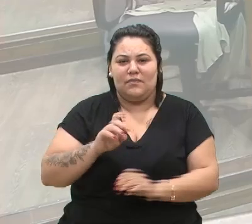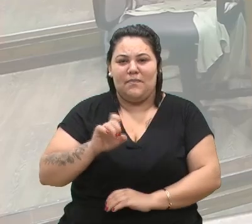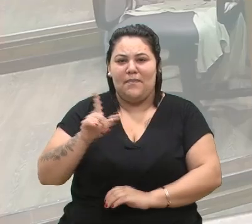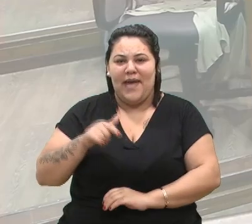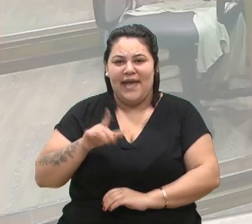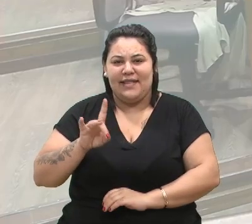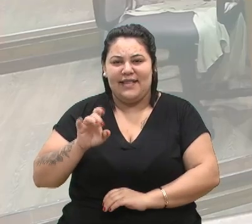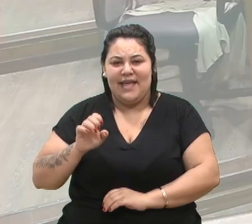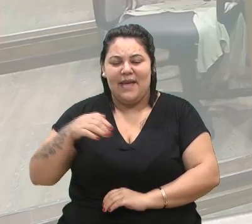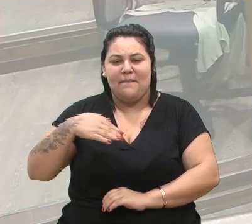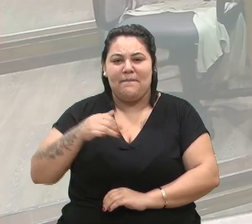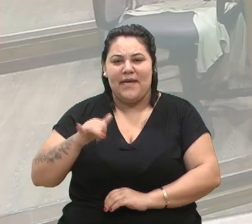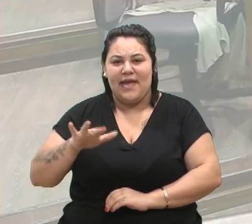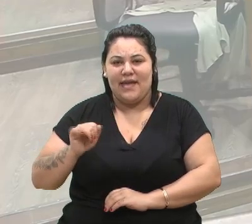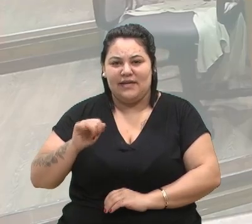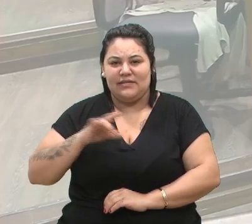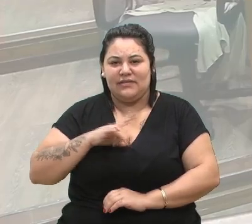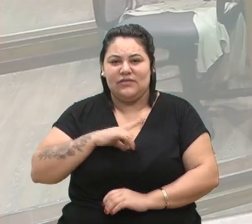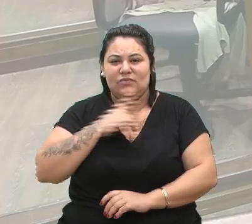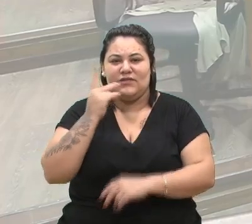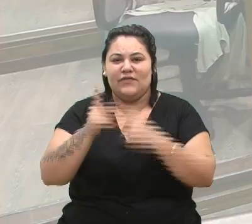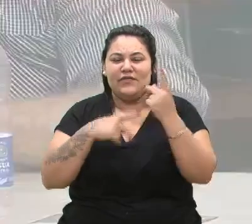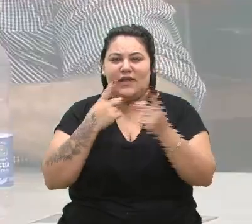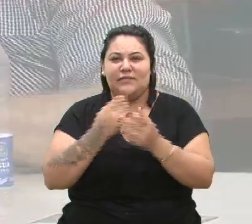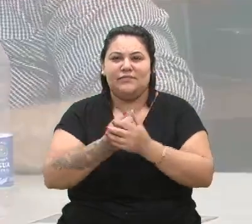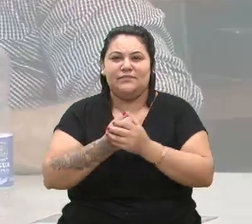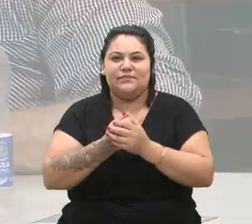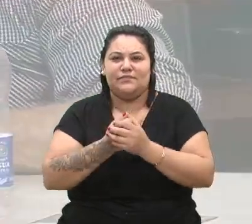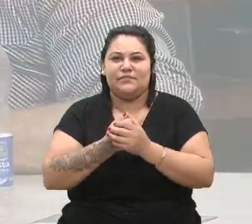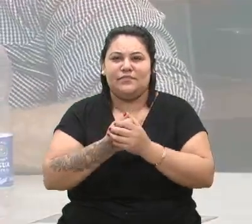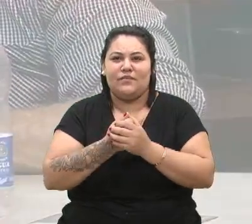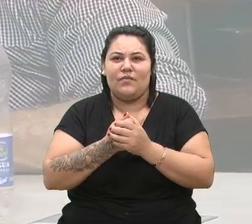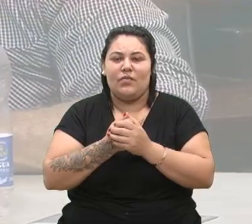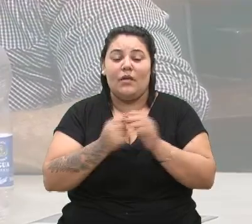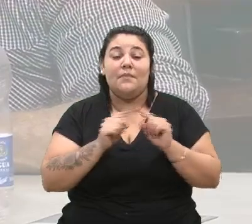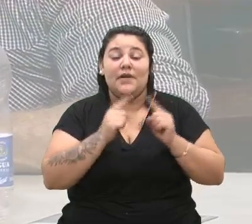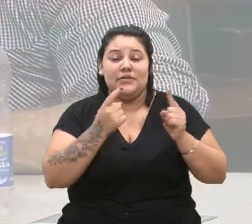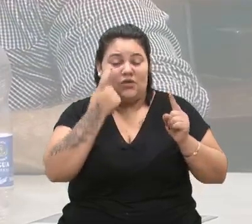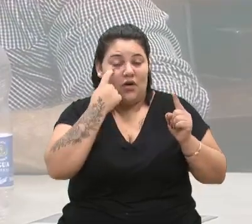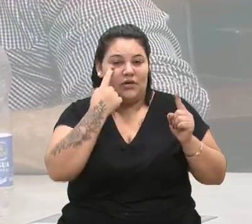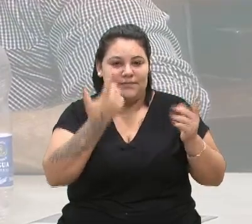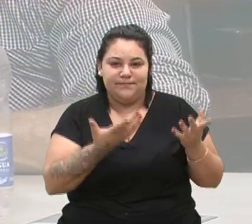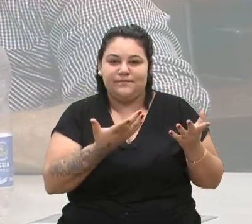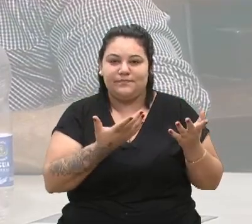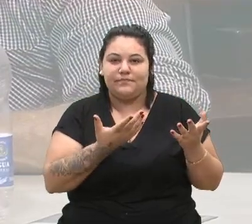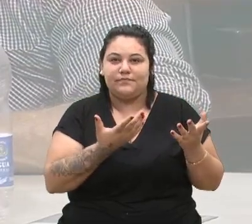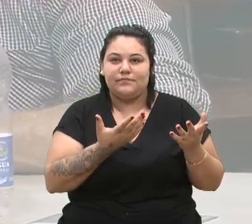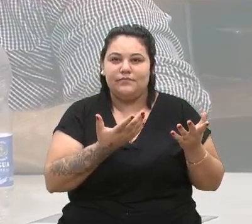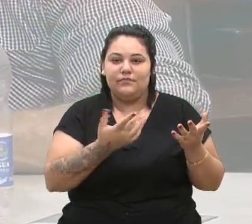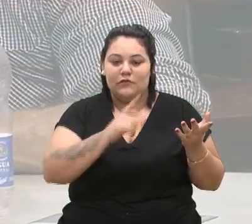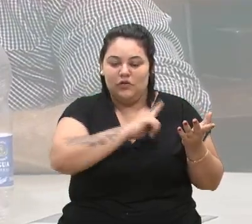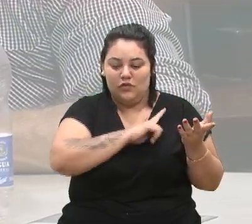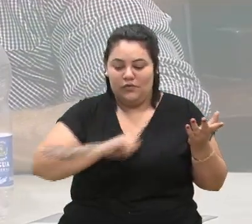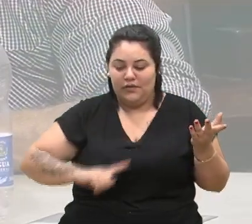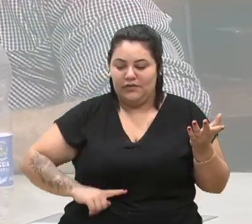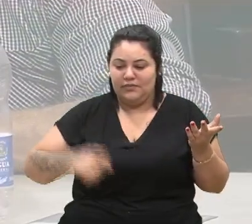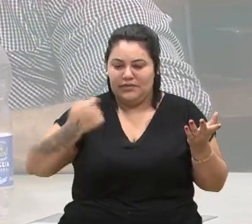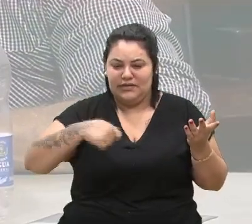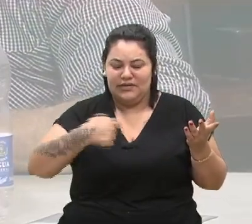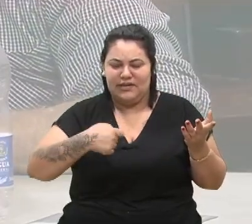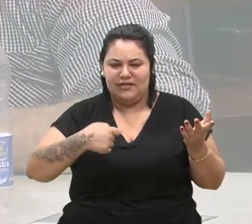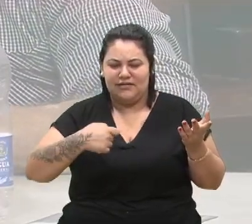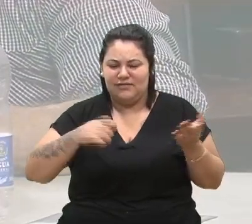polêmicas nos últimos dias. Mas, vereador, olha só ao ponto que chega um governo ter que destinar recurso